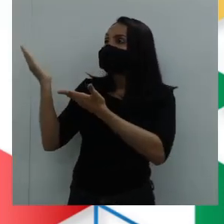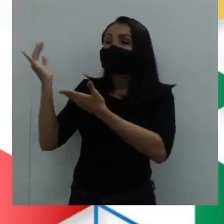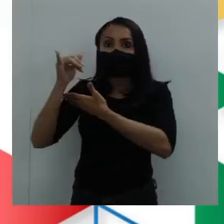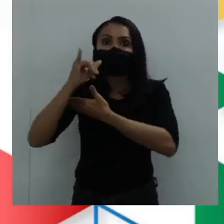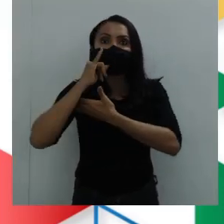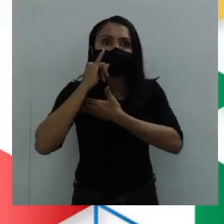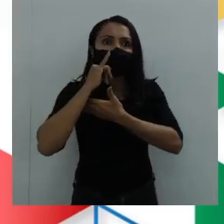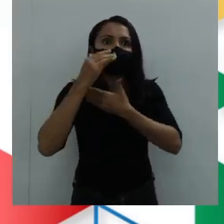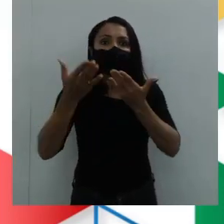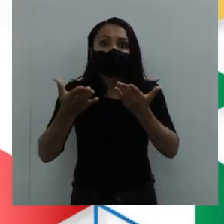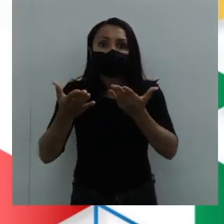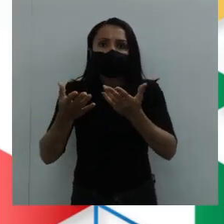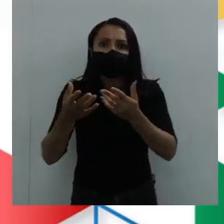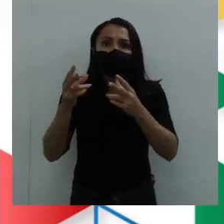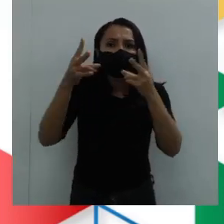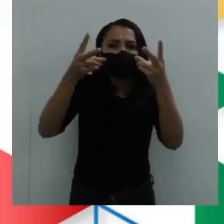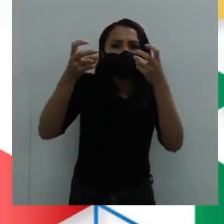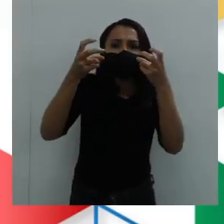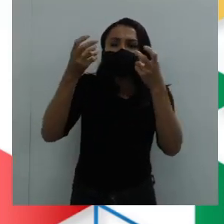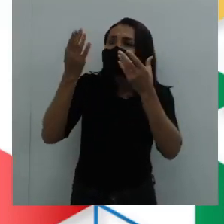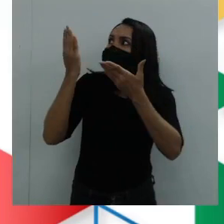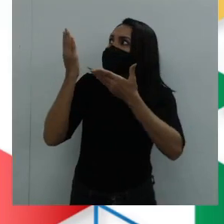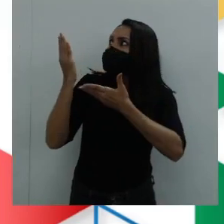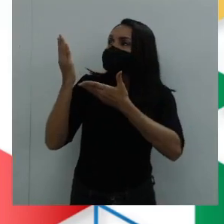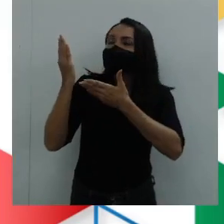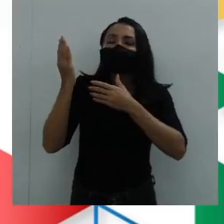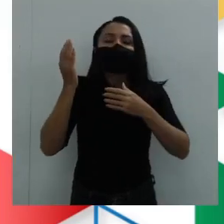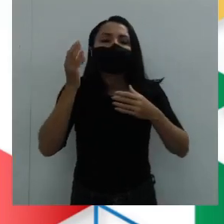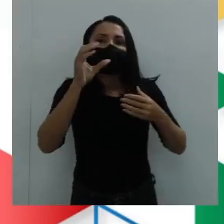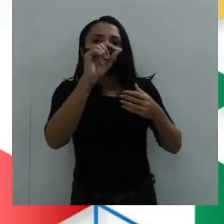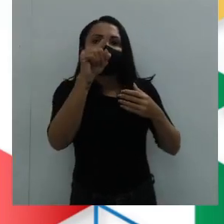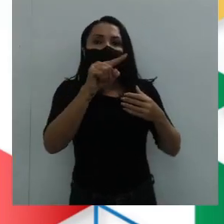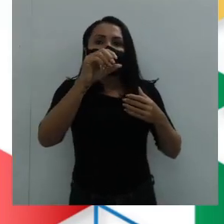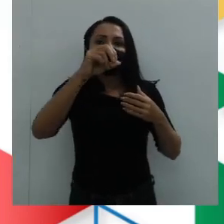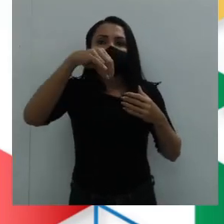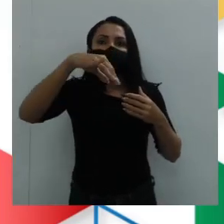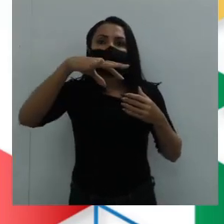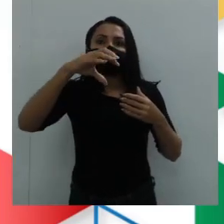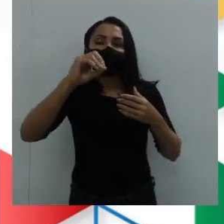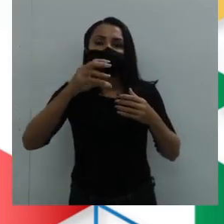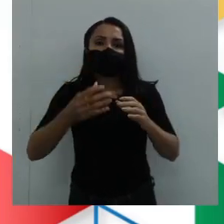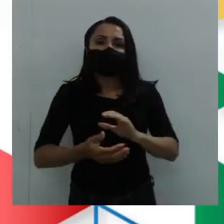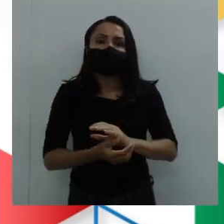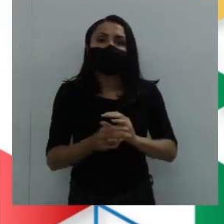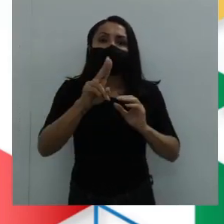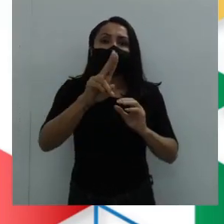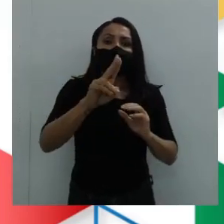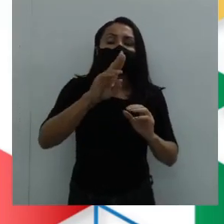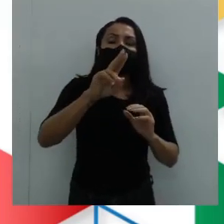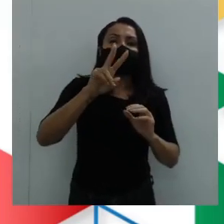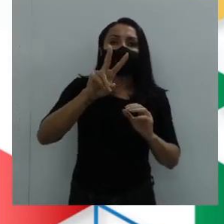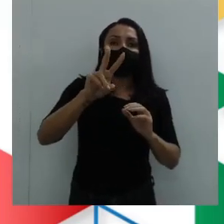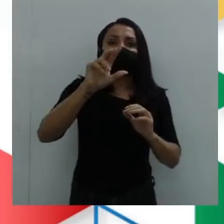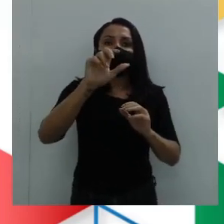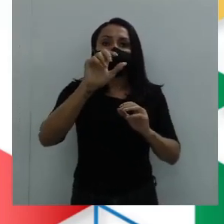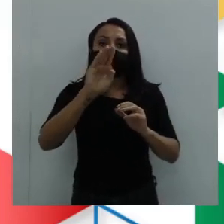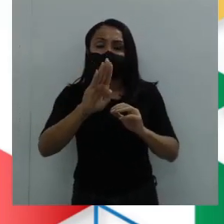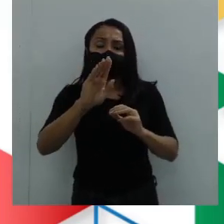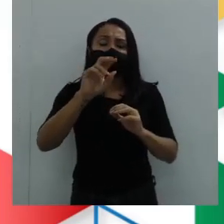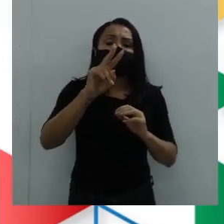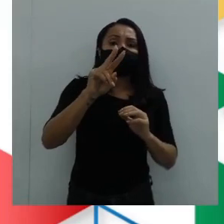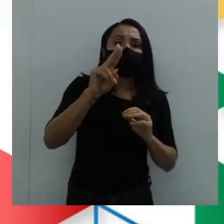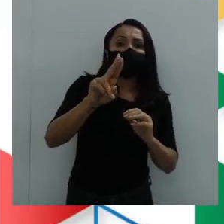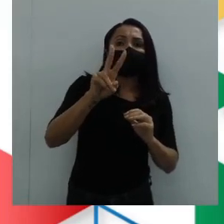ó. A gente vê a camada de ozônio, vê o raio UVC, UVB, UVA. Né?